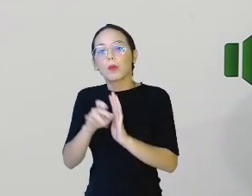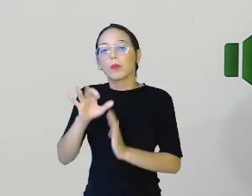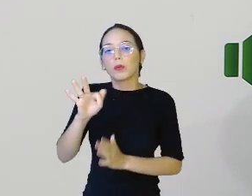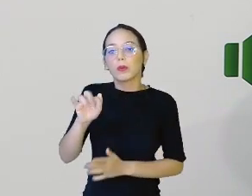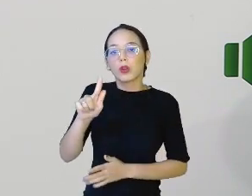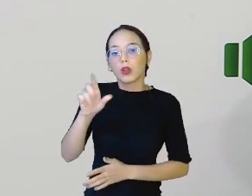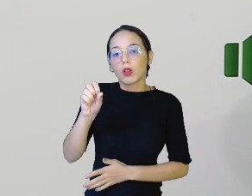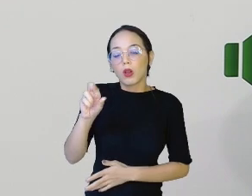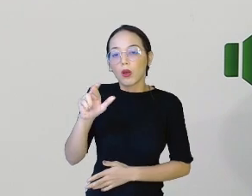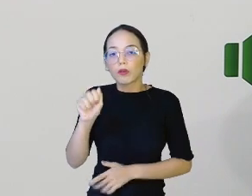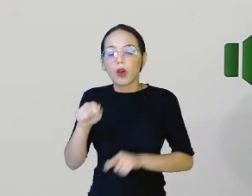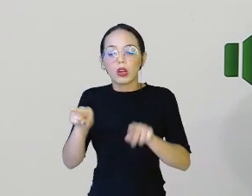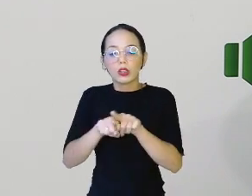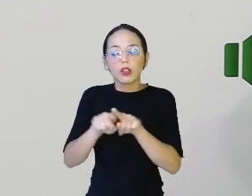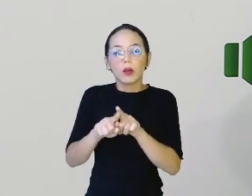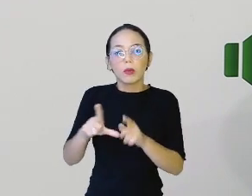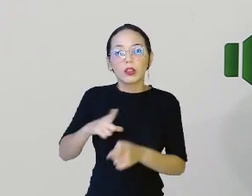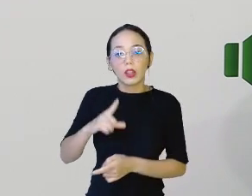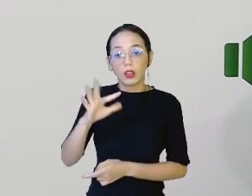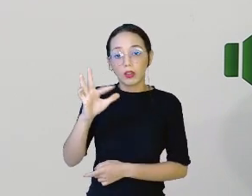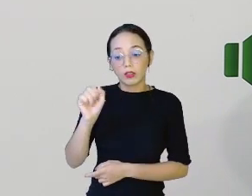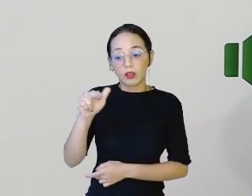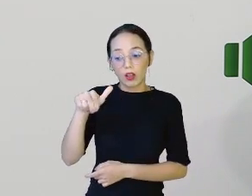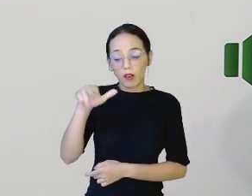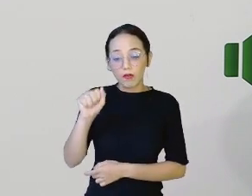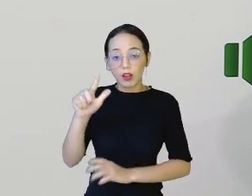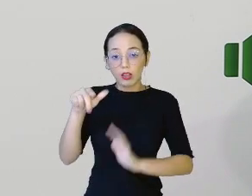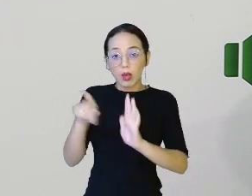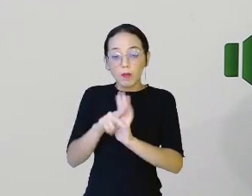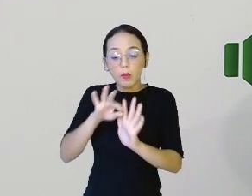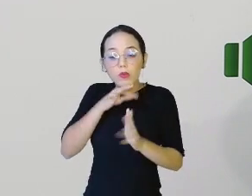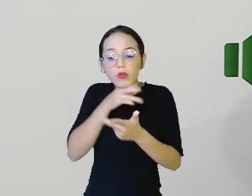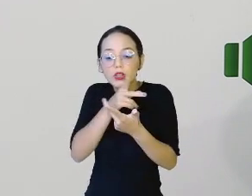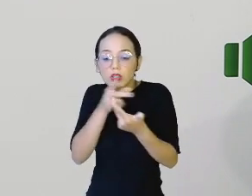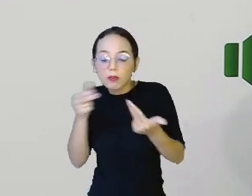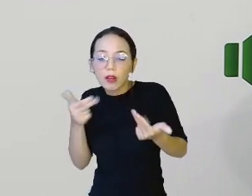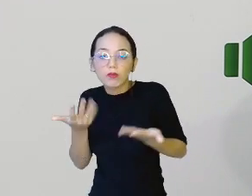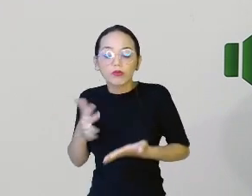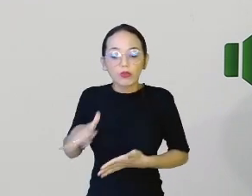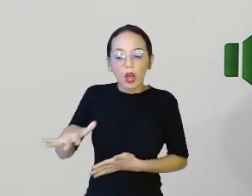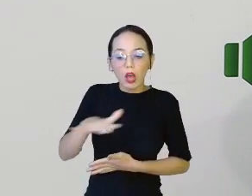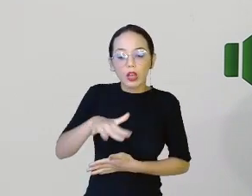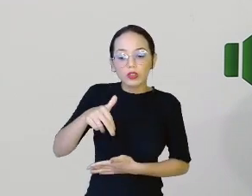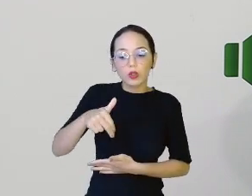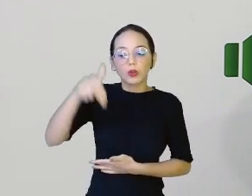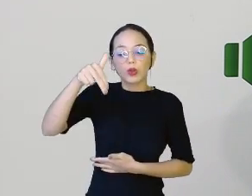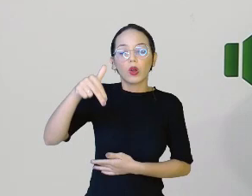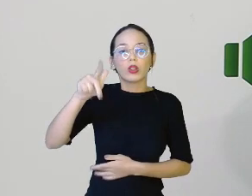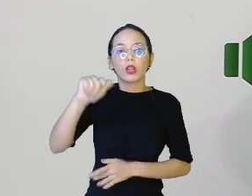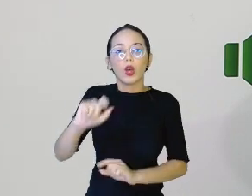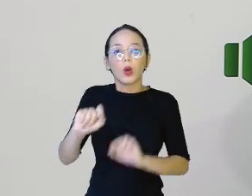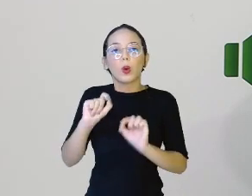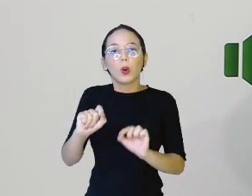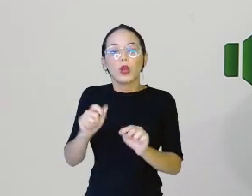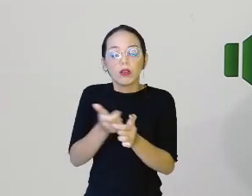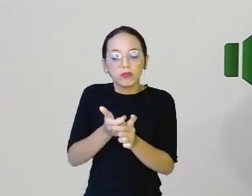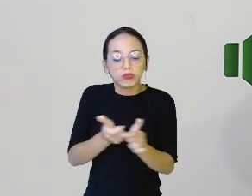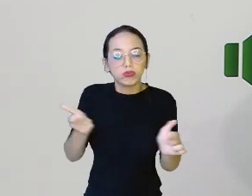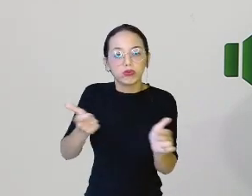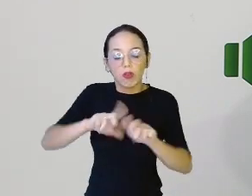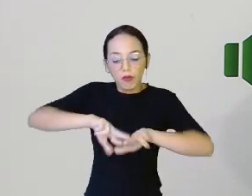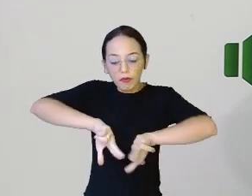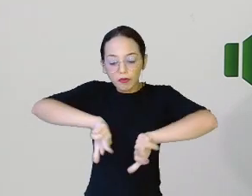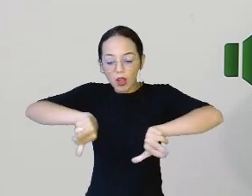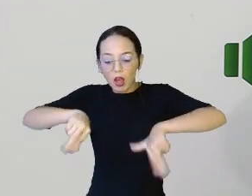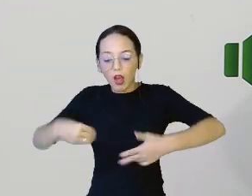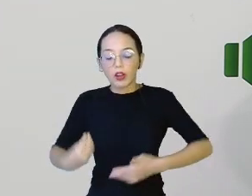a fauna, que são os animais. Então, a região norte do Brasil é a que concentra a maior biodiversidade.